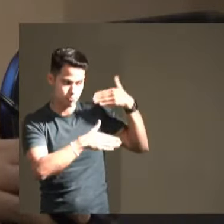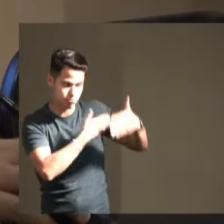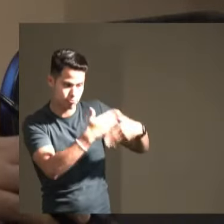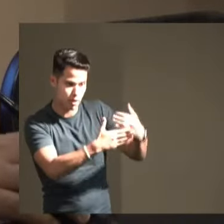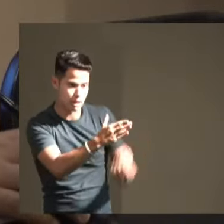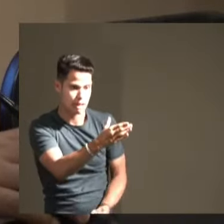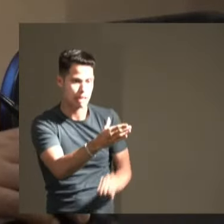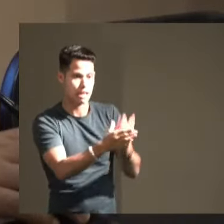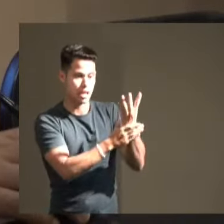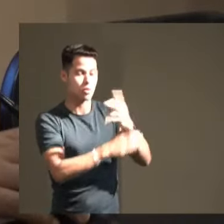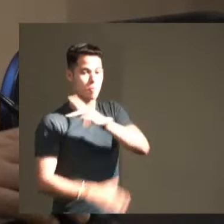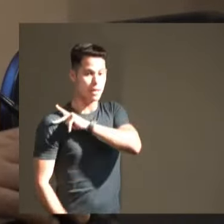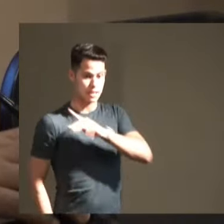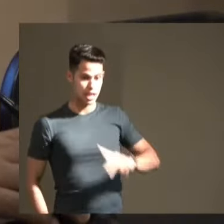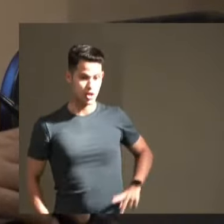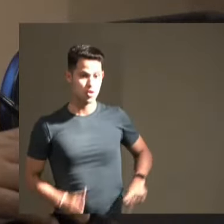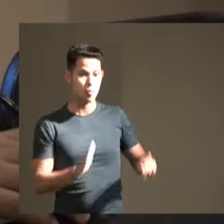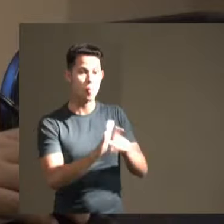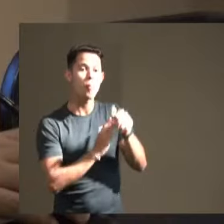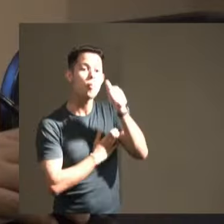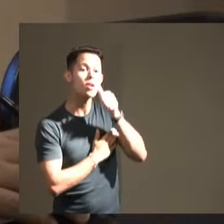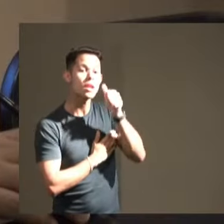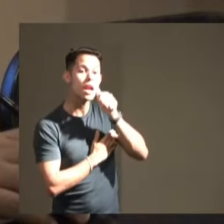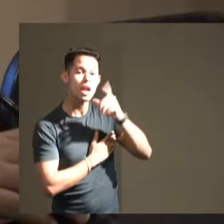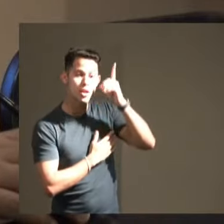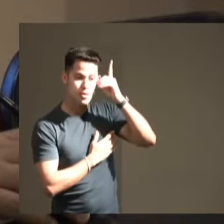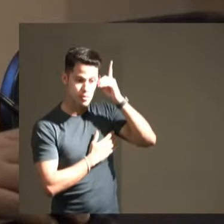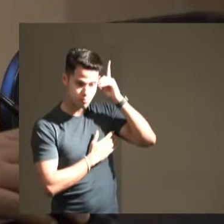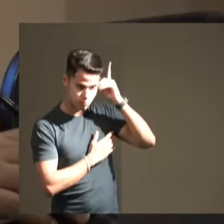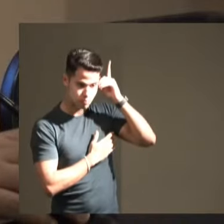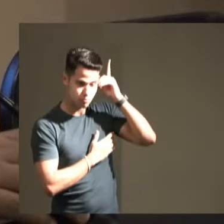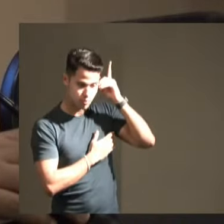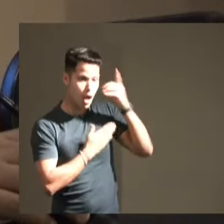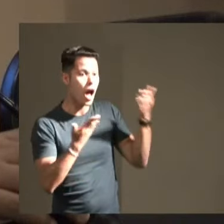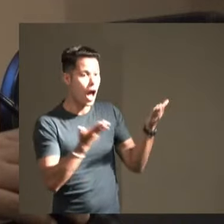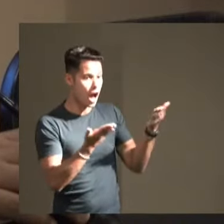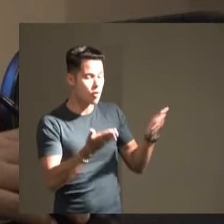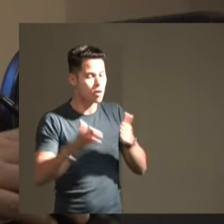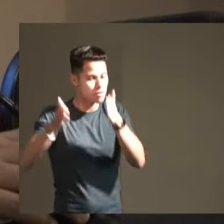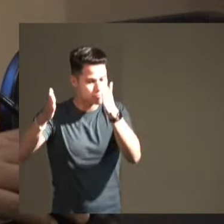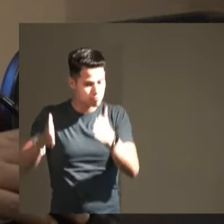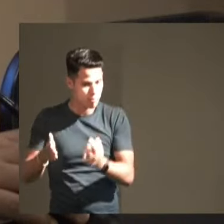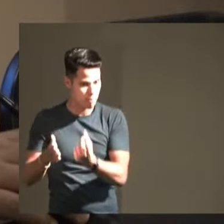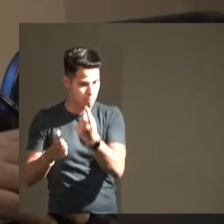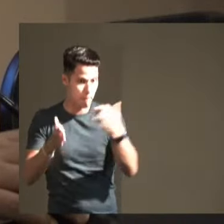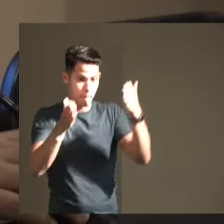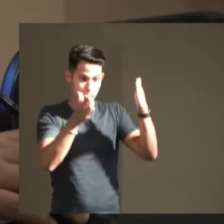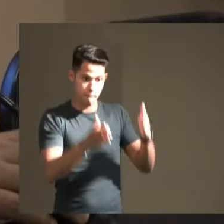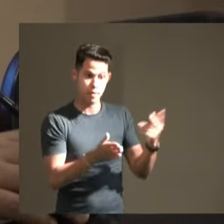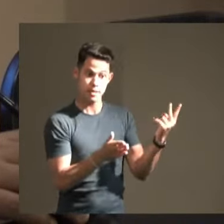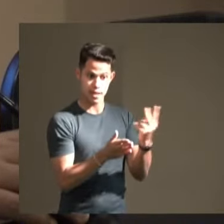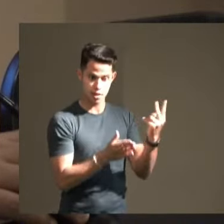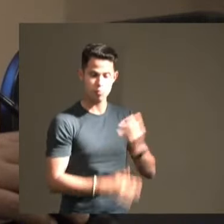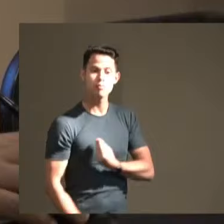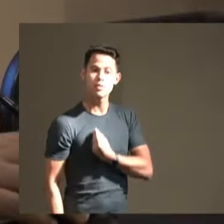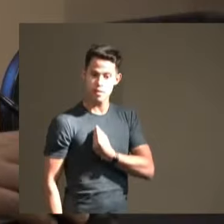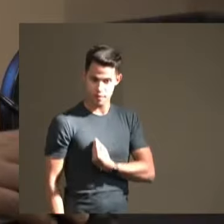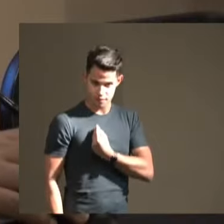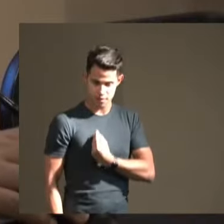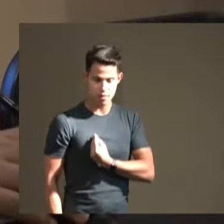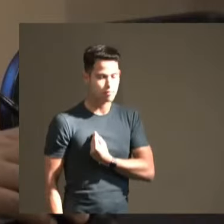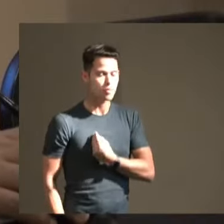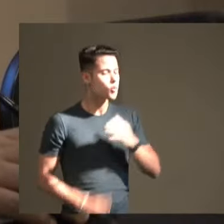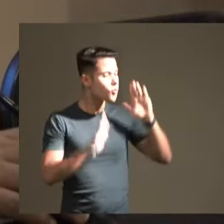presidenta Dilma Rousseff, que já está na sua segunda edição. Essa iniciativa